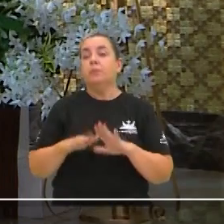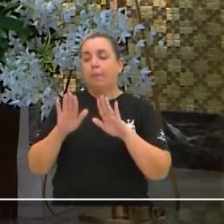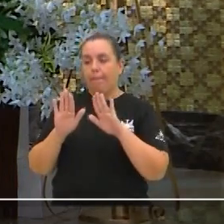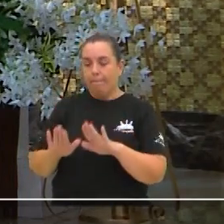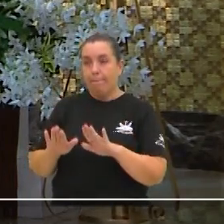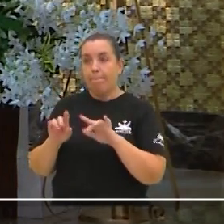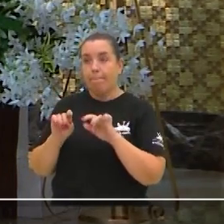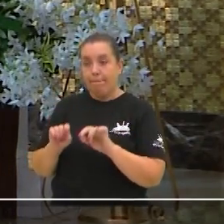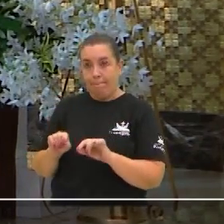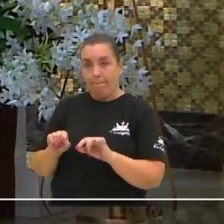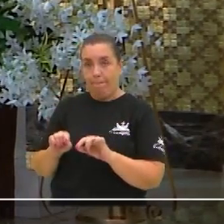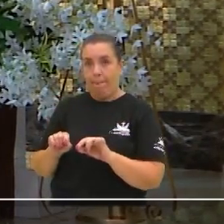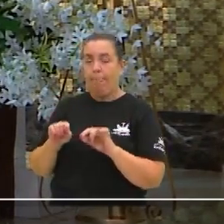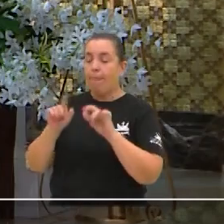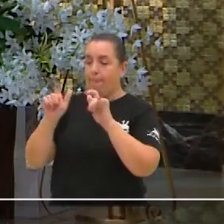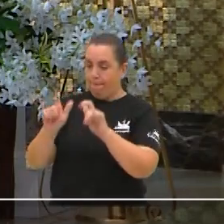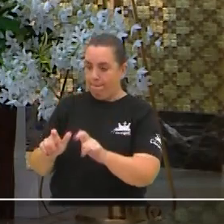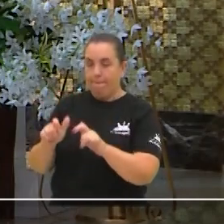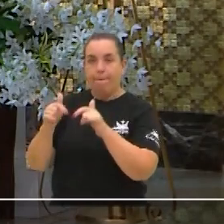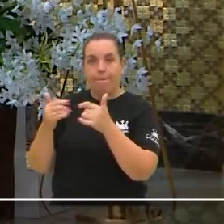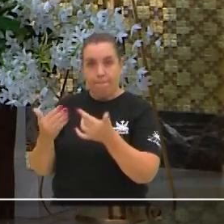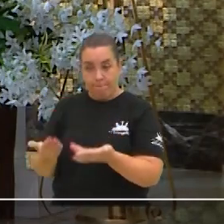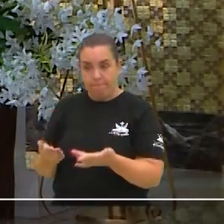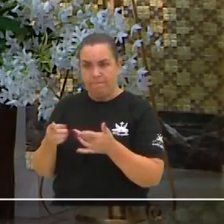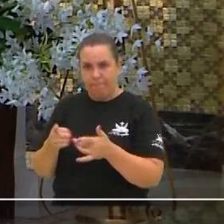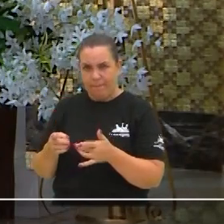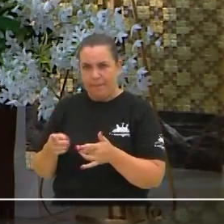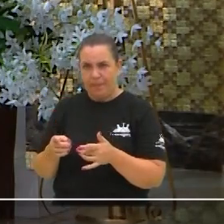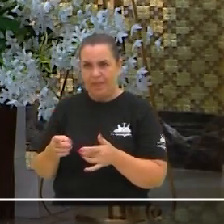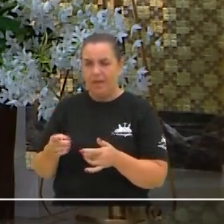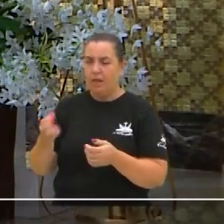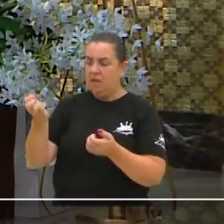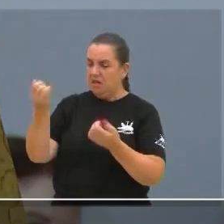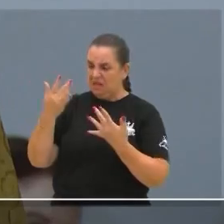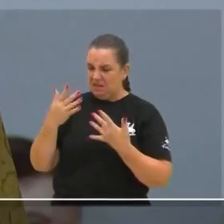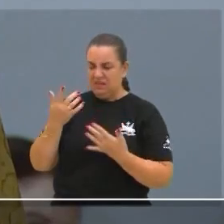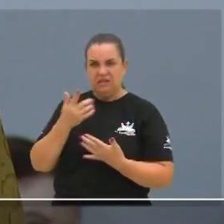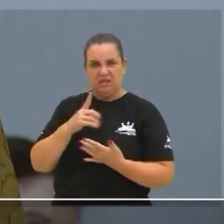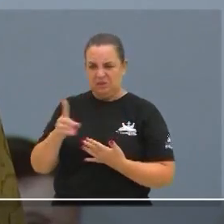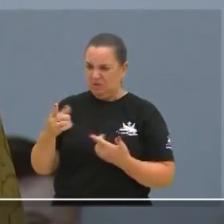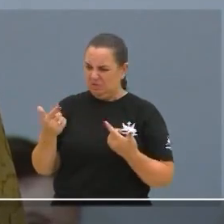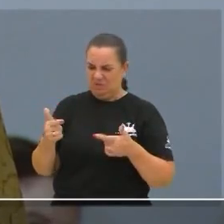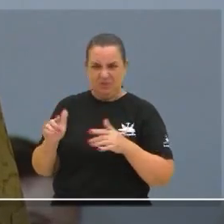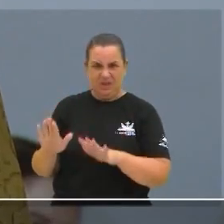permanecer neste lugar onde a graça de Deus não existe,